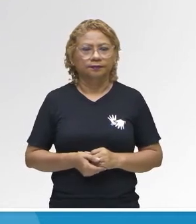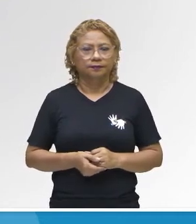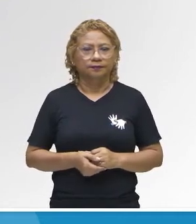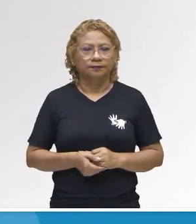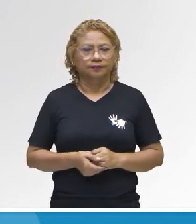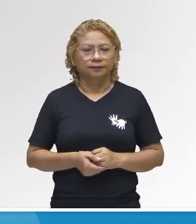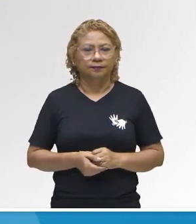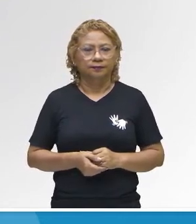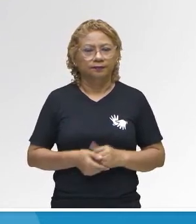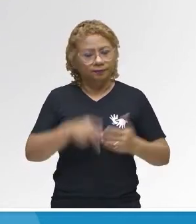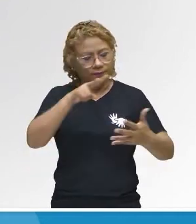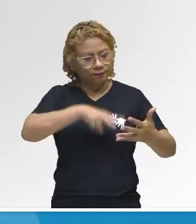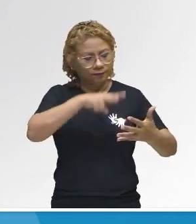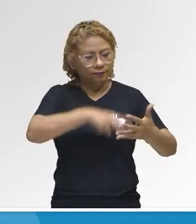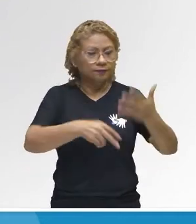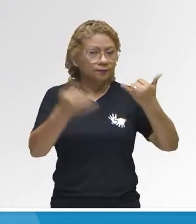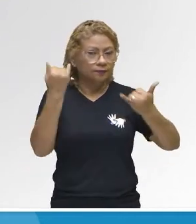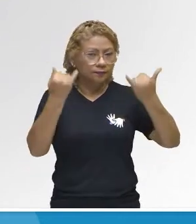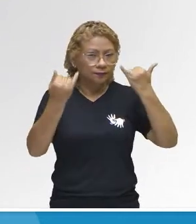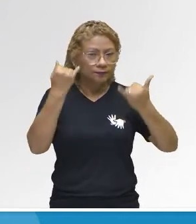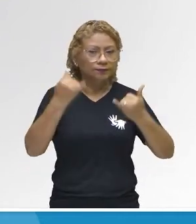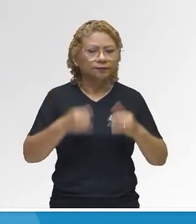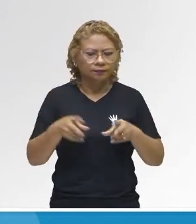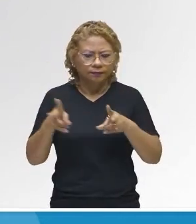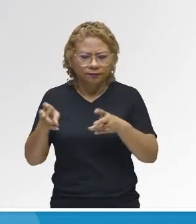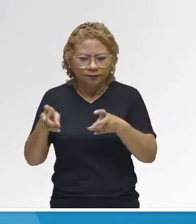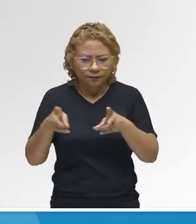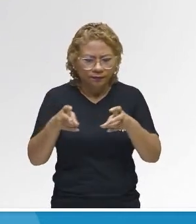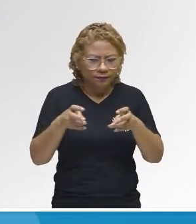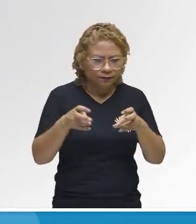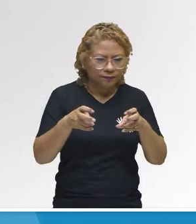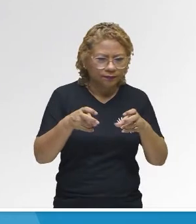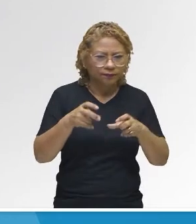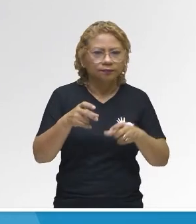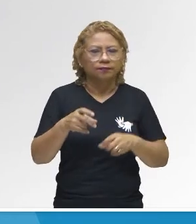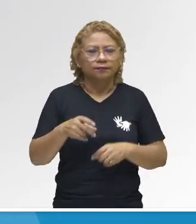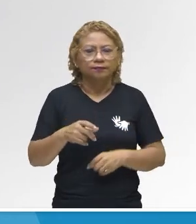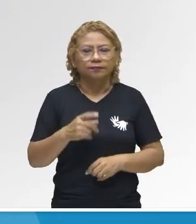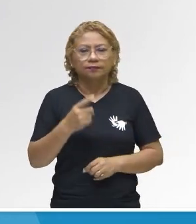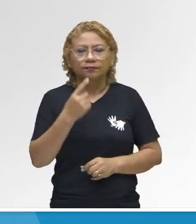olha o que ele diz, observando o objeto azul de diferentes pontos